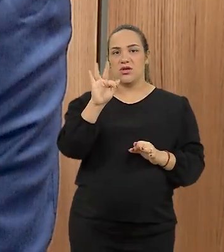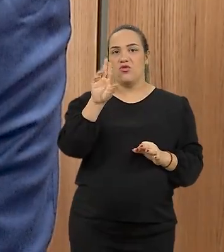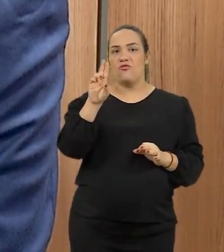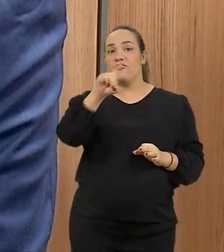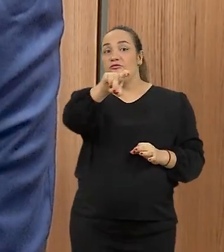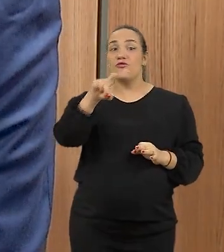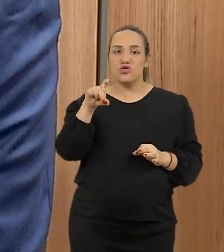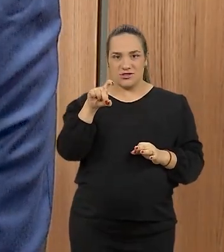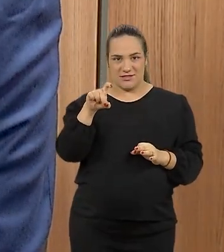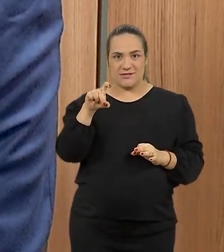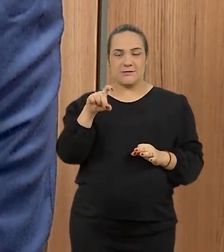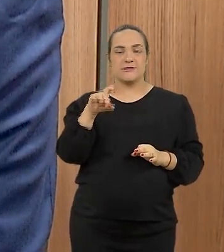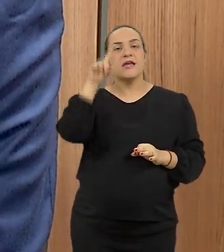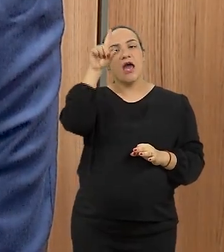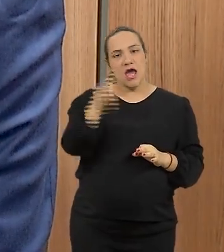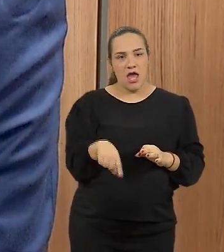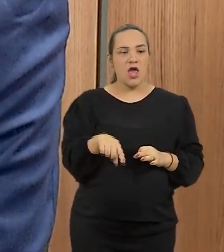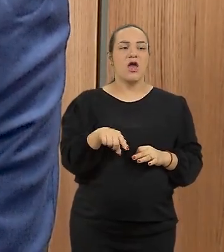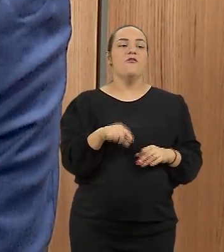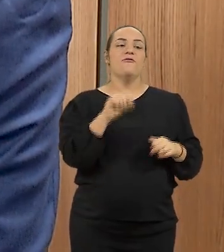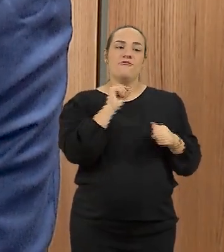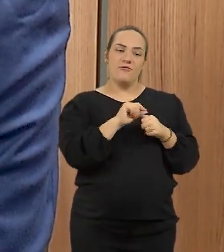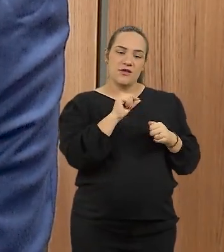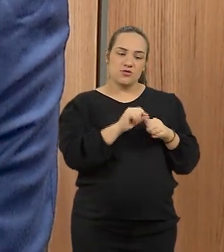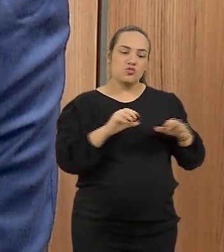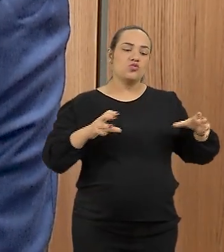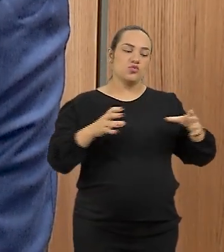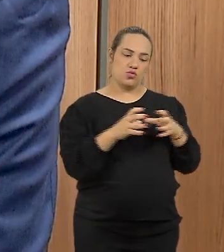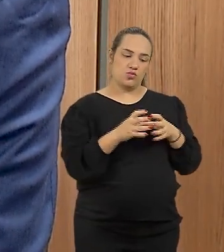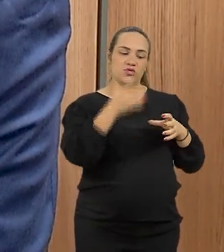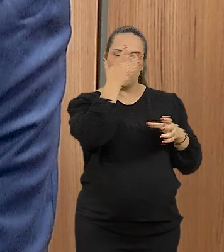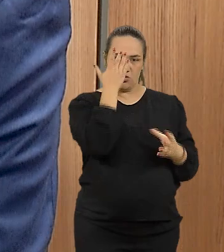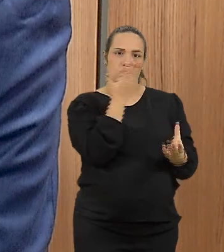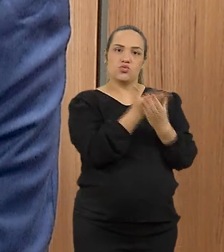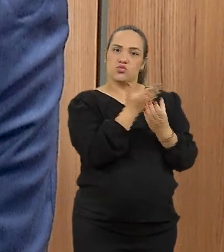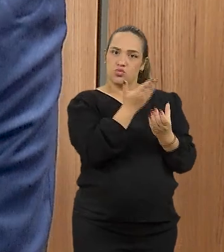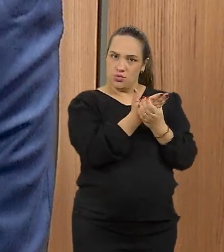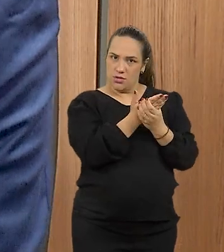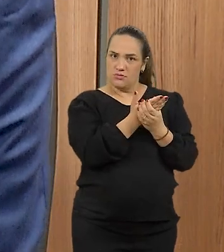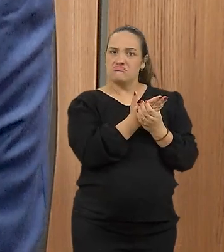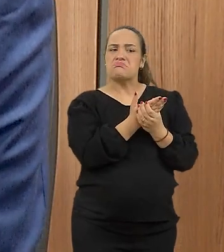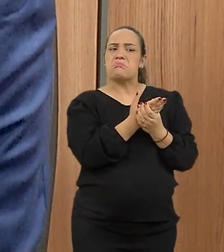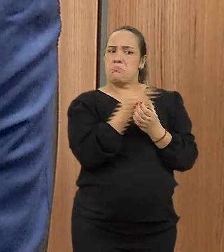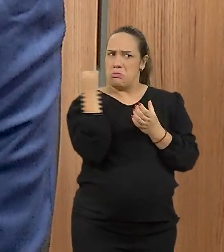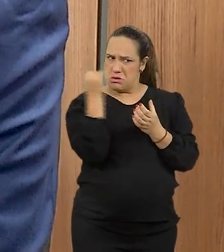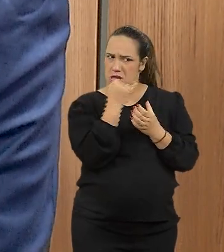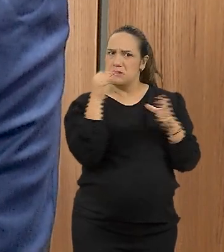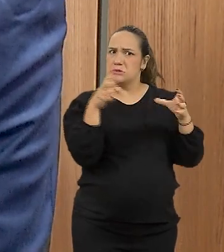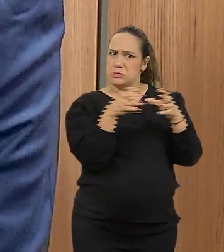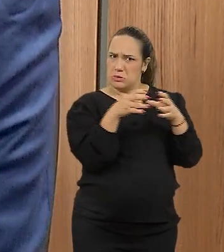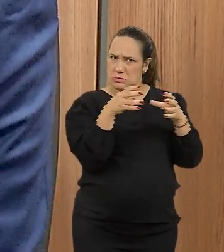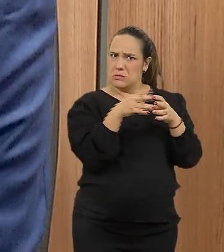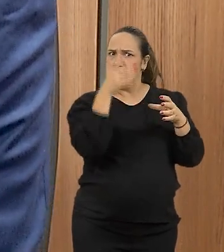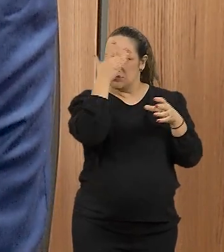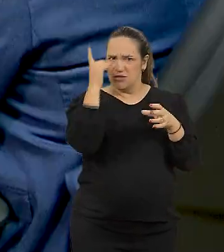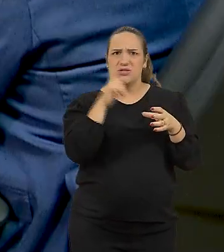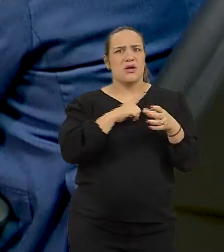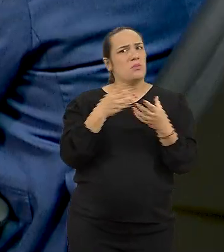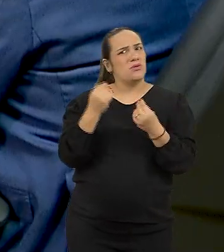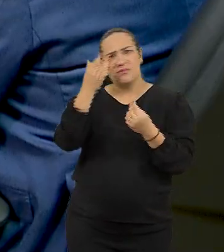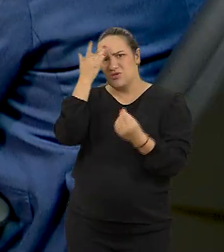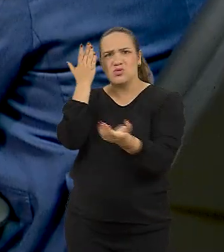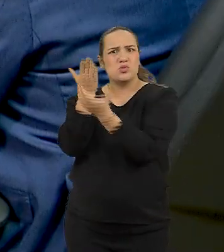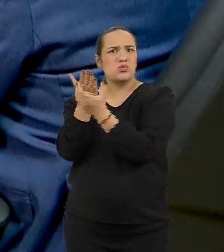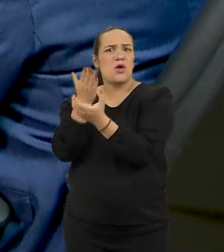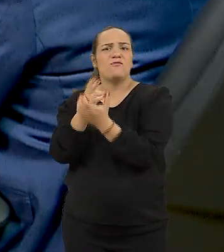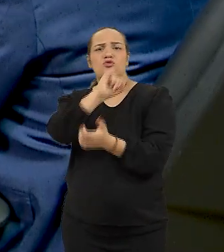comissão que elaborou o anteprojeto, era uma comissão bastante importante, constituída por vários